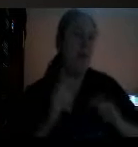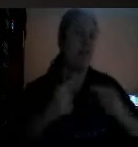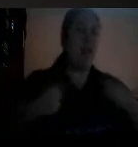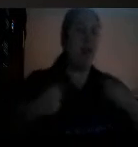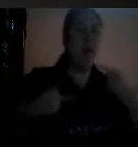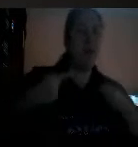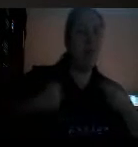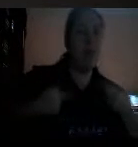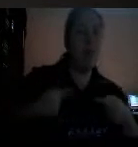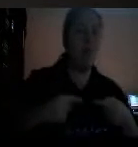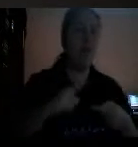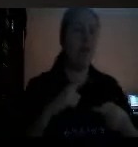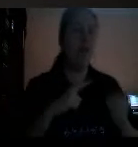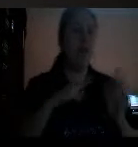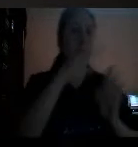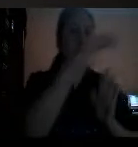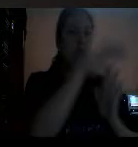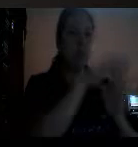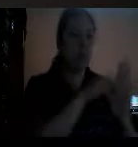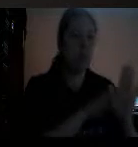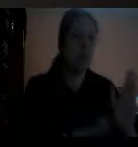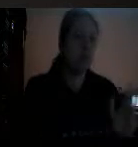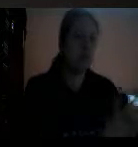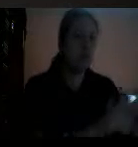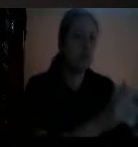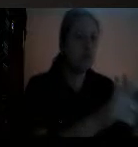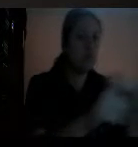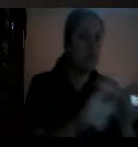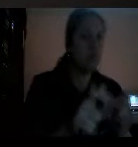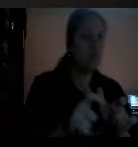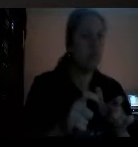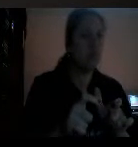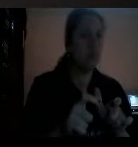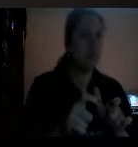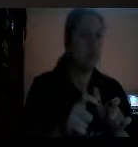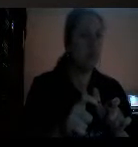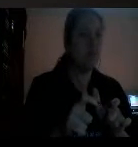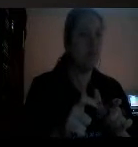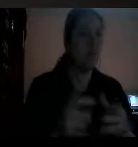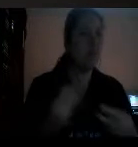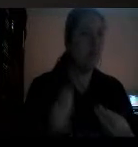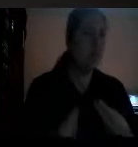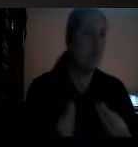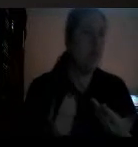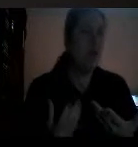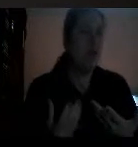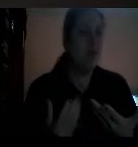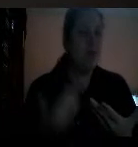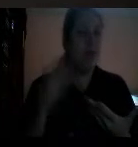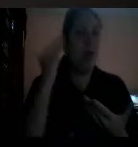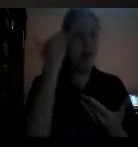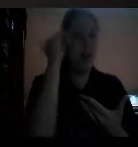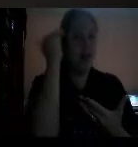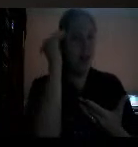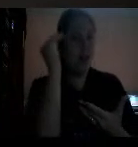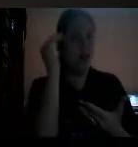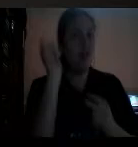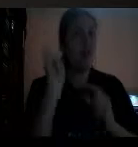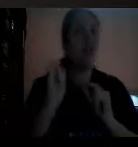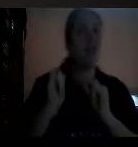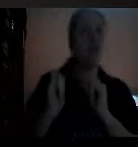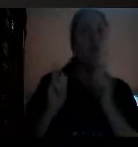ordem. Construir o quê? Um reflexo daquilo que você entende como sendo o quê? O espaço. Segundo a